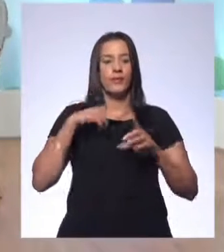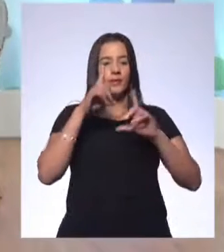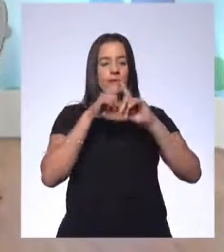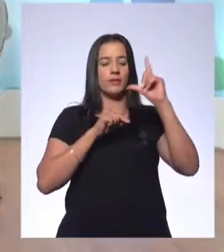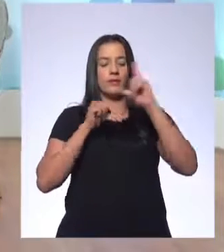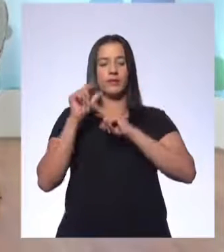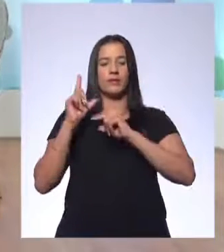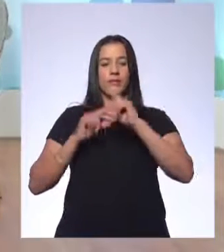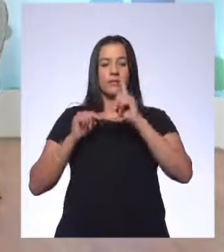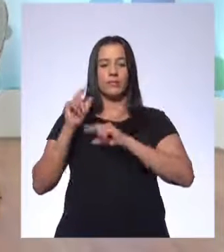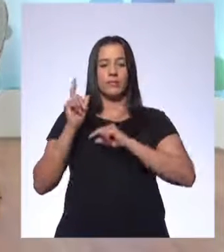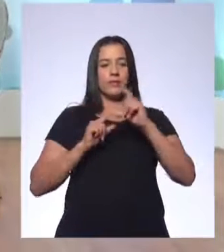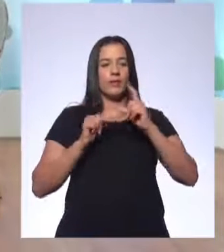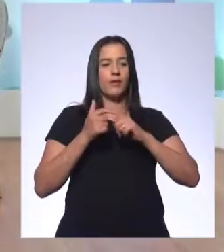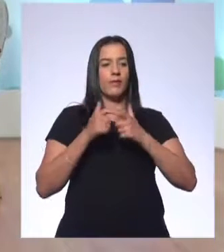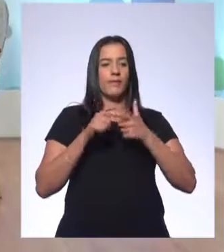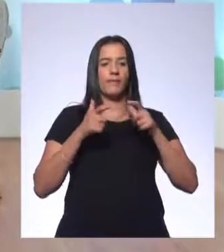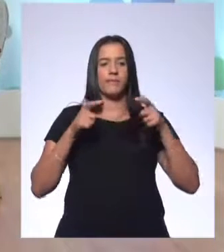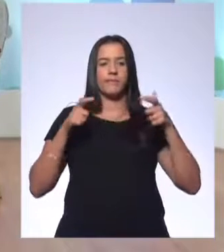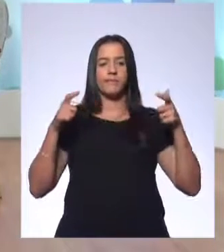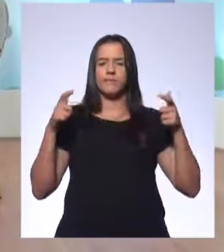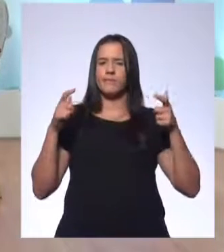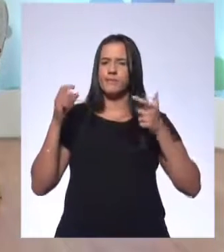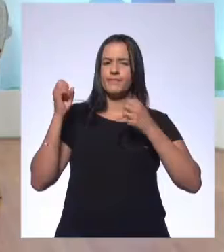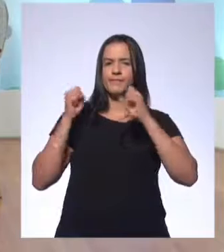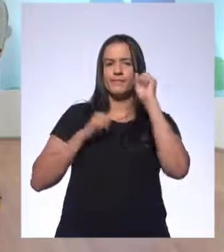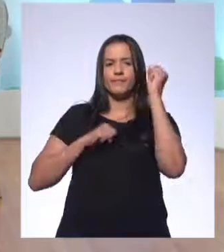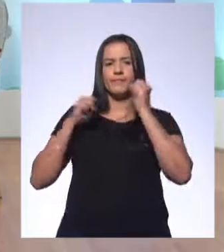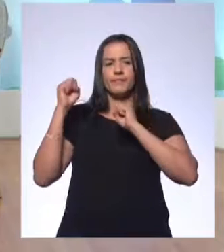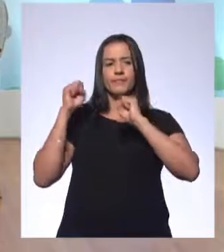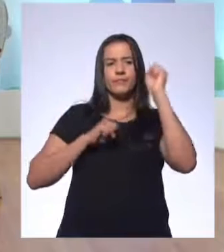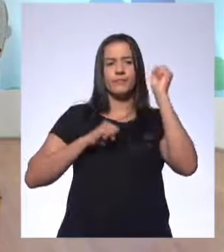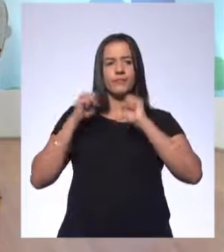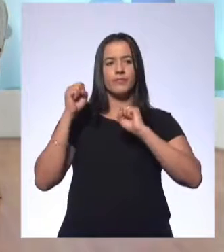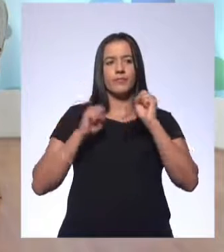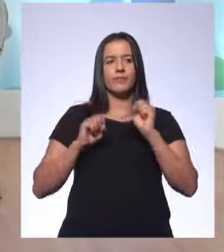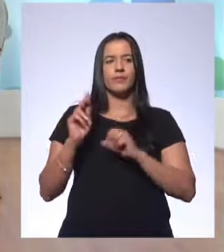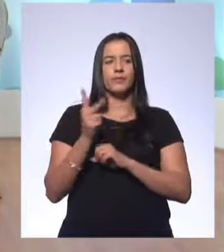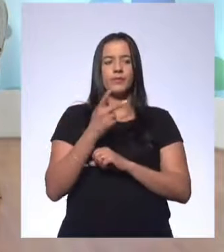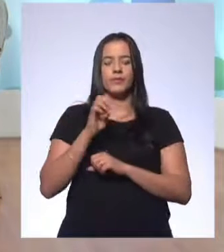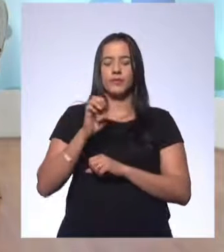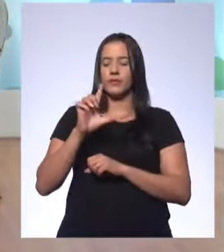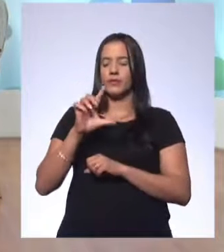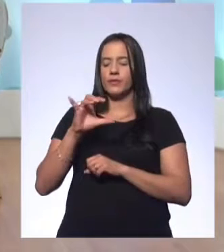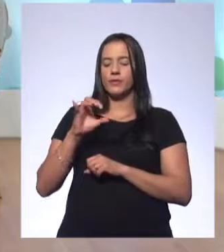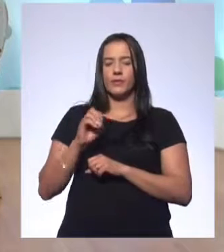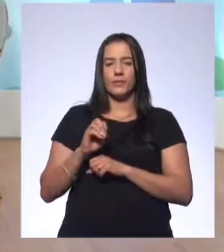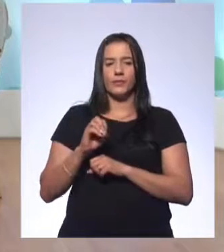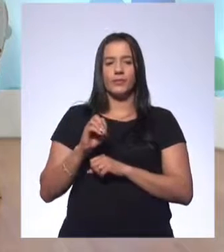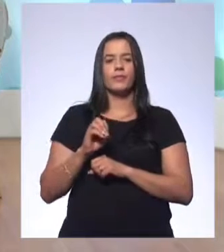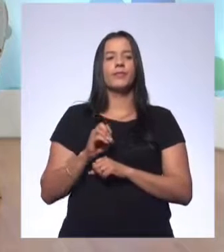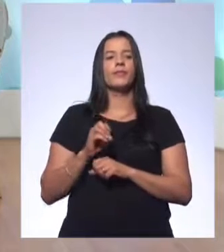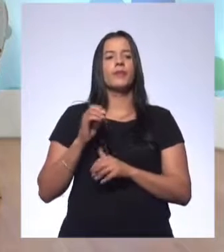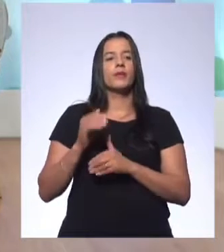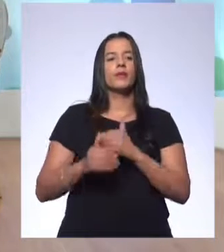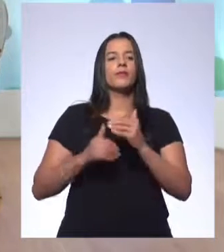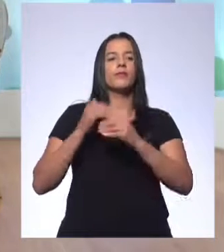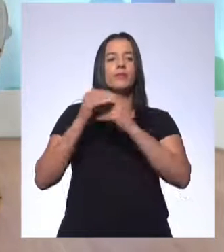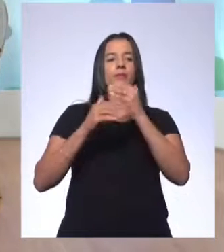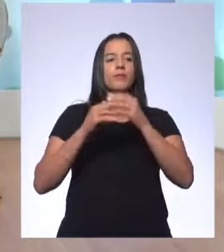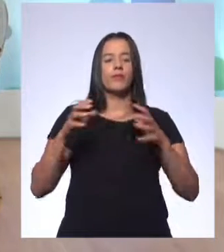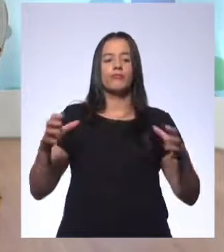estrelas, são grandes fábricas de hélio, né? E aí continuam em processos de